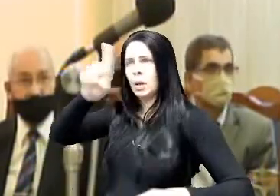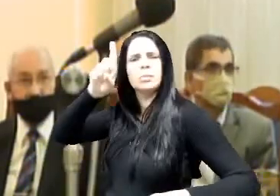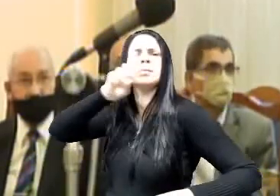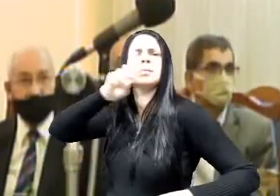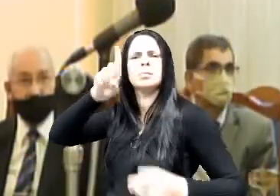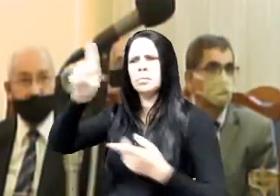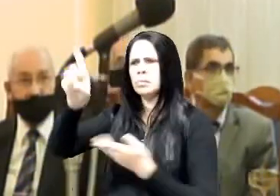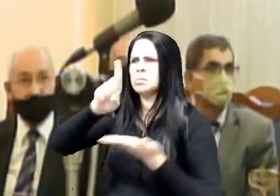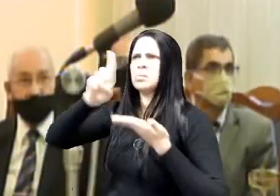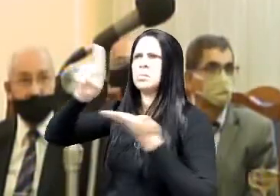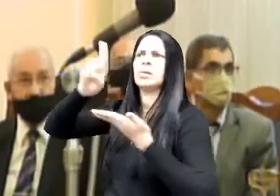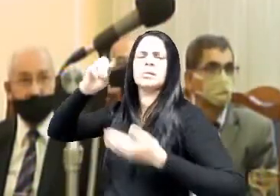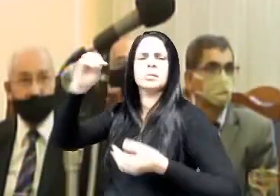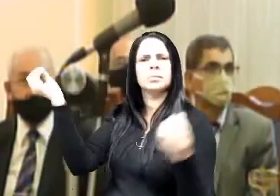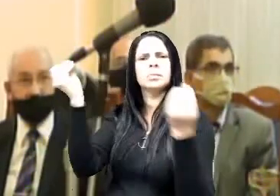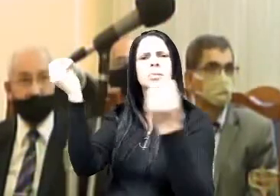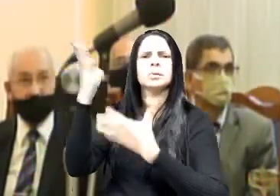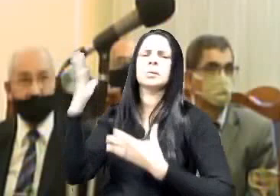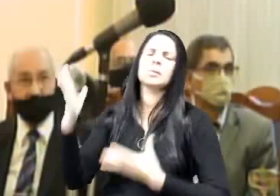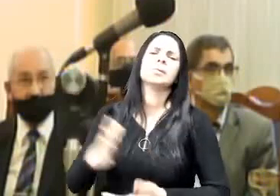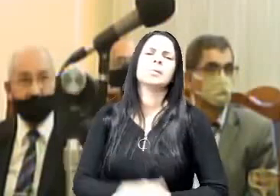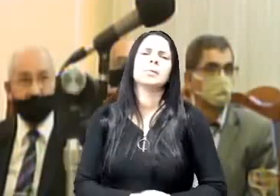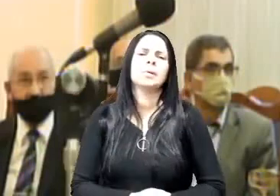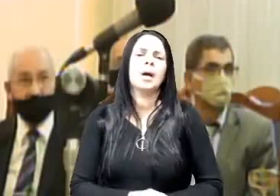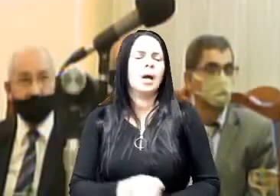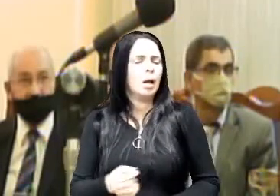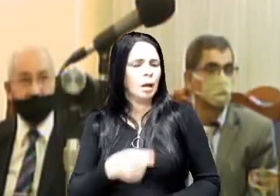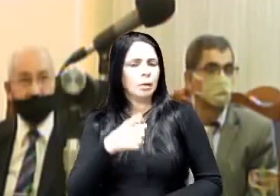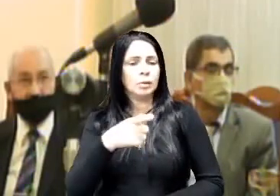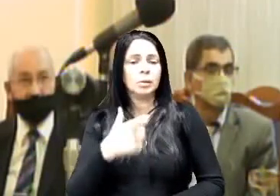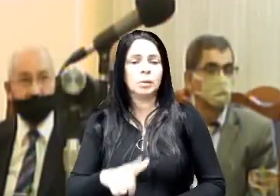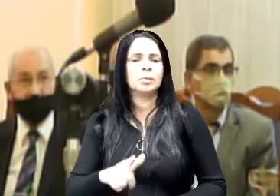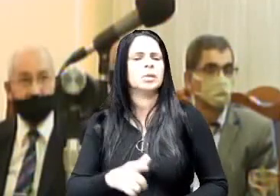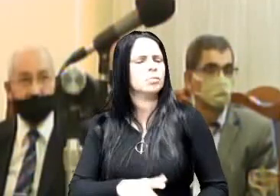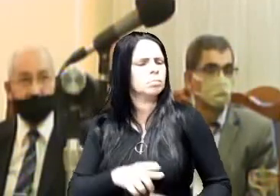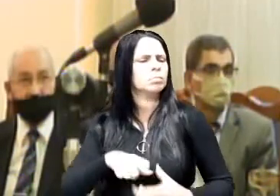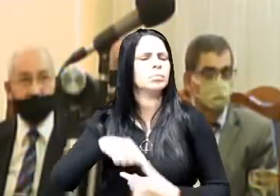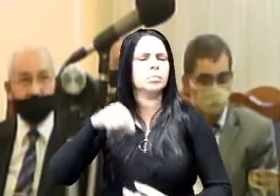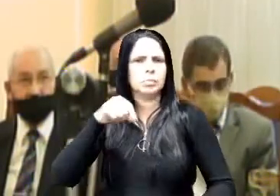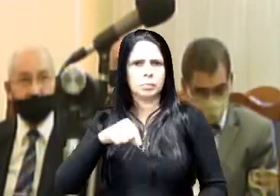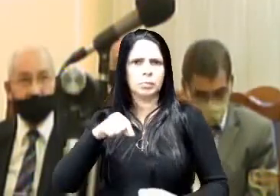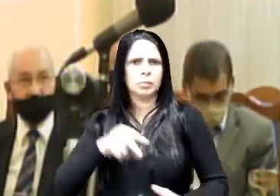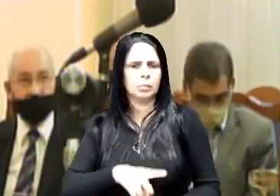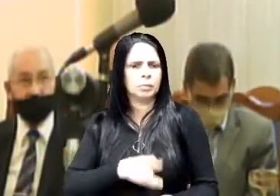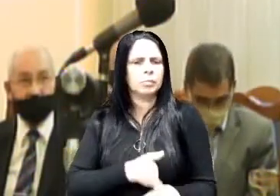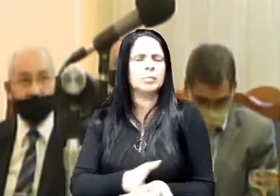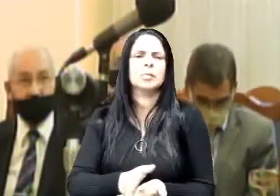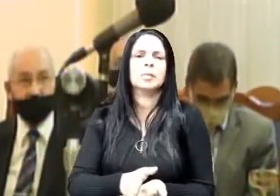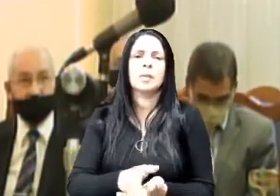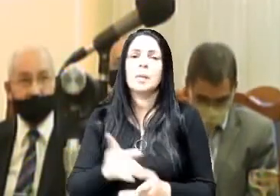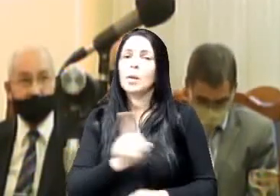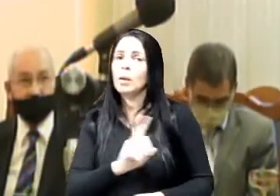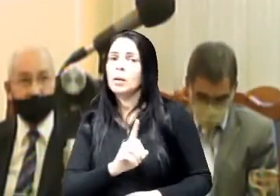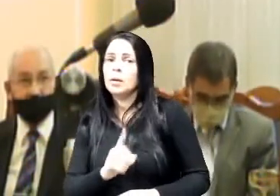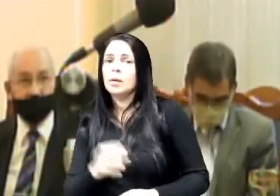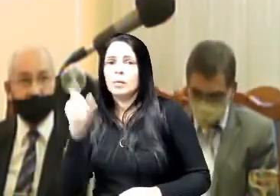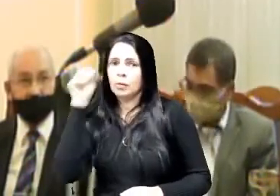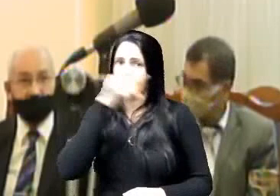topo da vida espiritual. Não é tão difícil assim chegar. Agora, se manter,